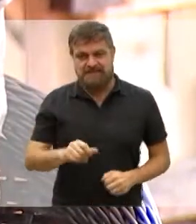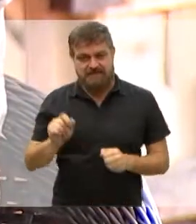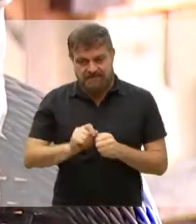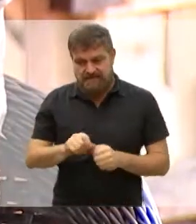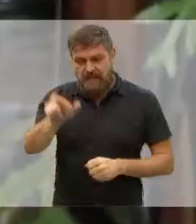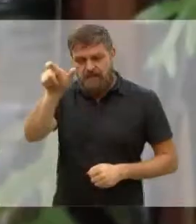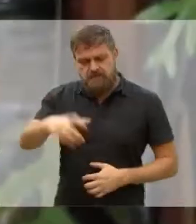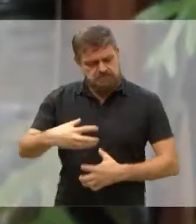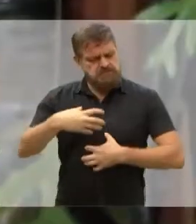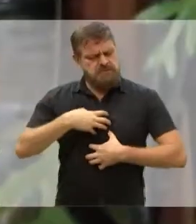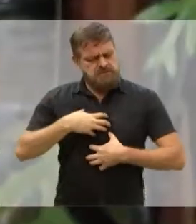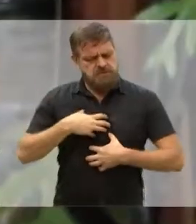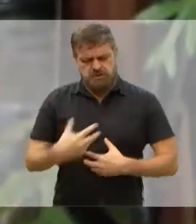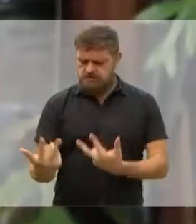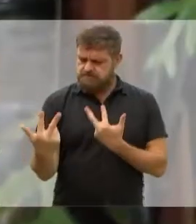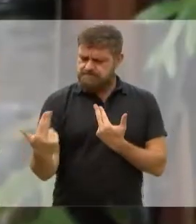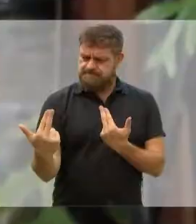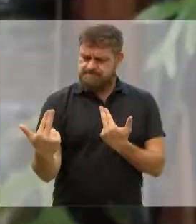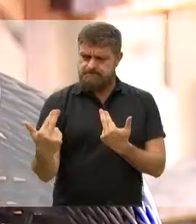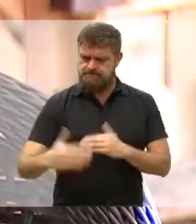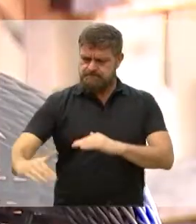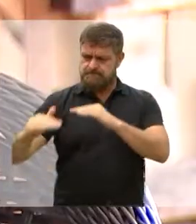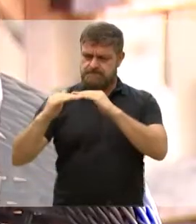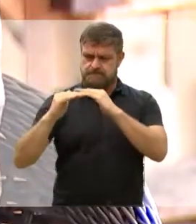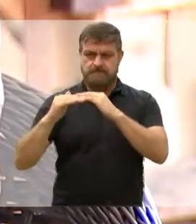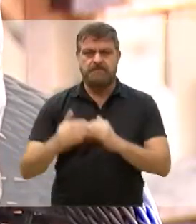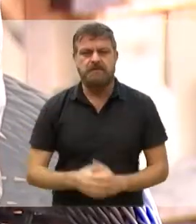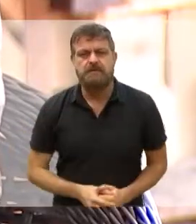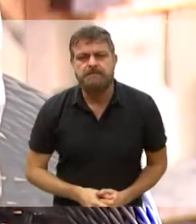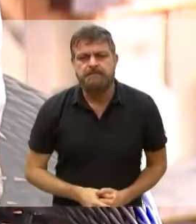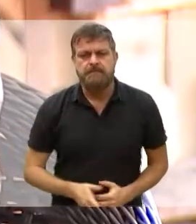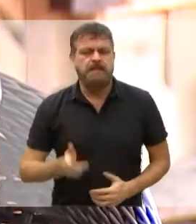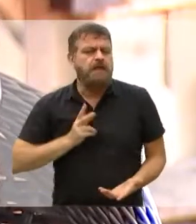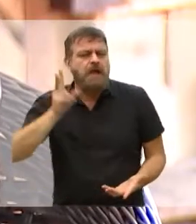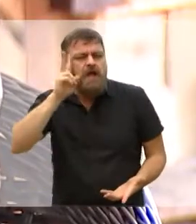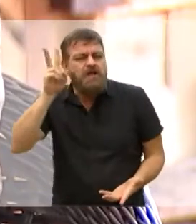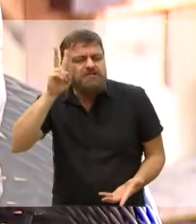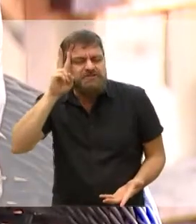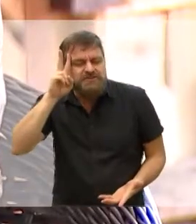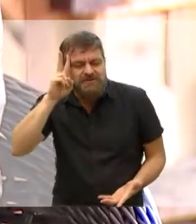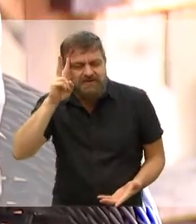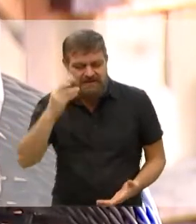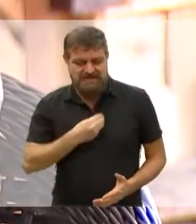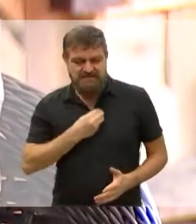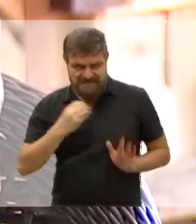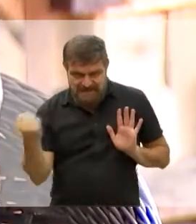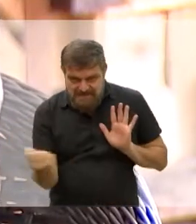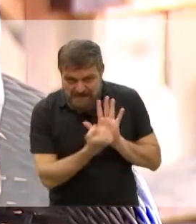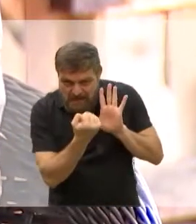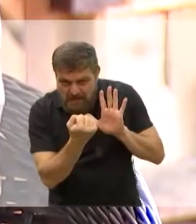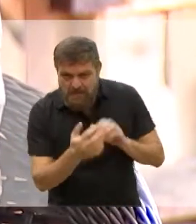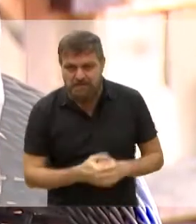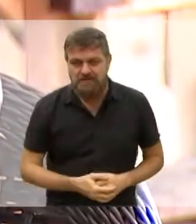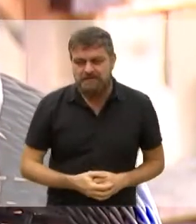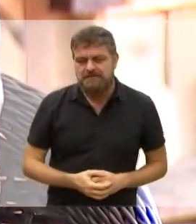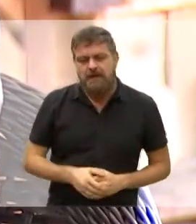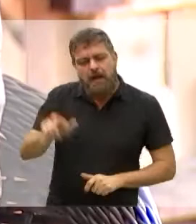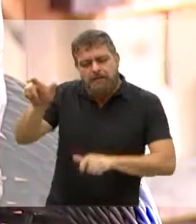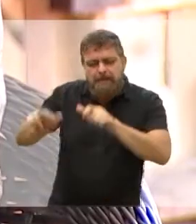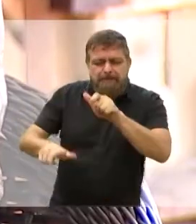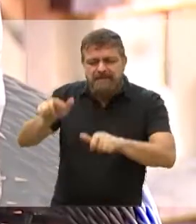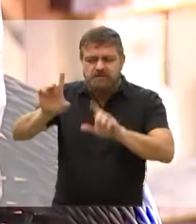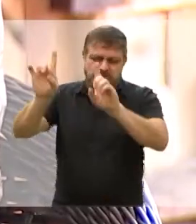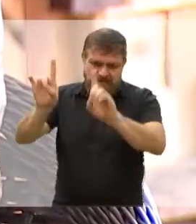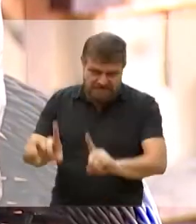oportunidade da pessoa ser um cidadão na sociedade. Você tem alguma história que marcou a sua vida de algum